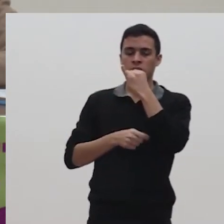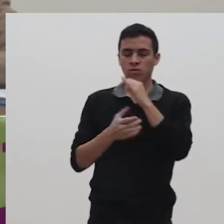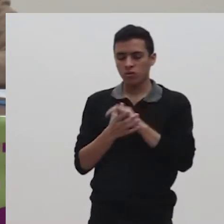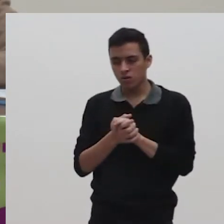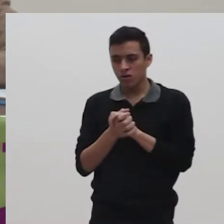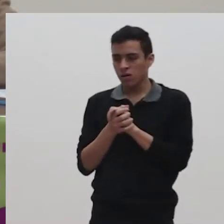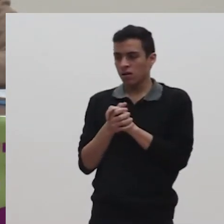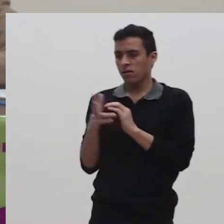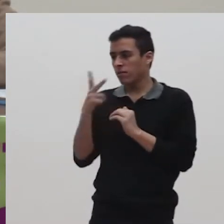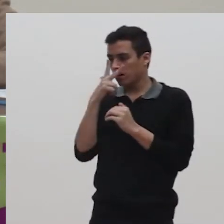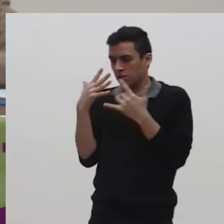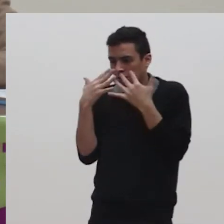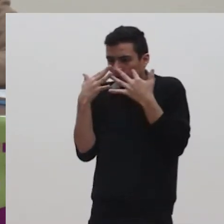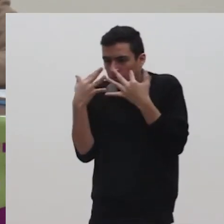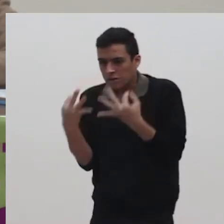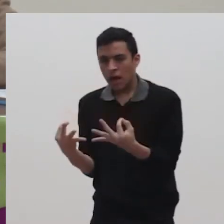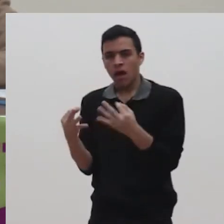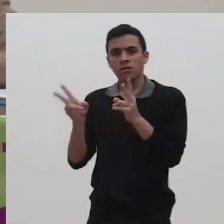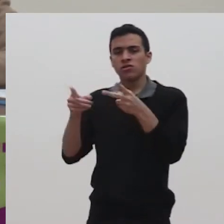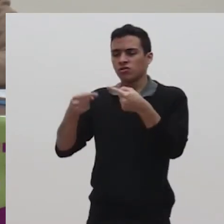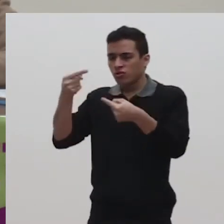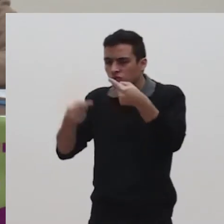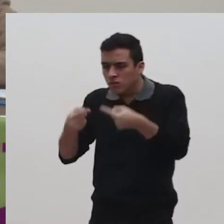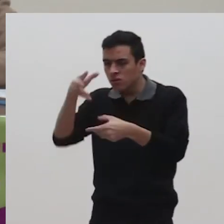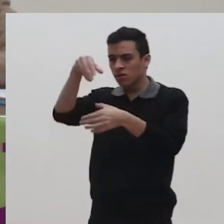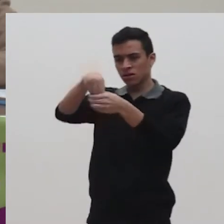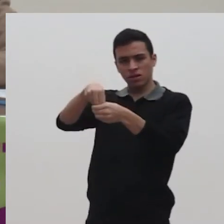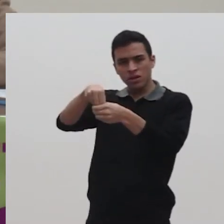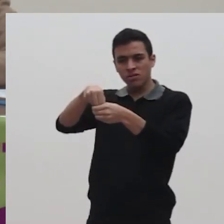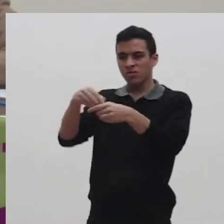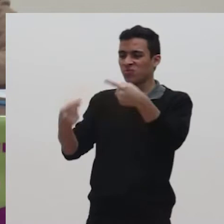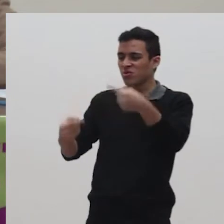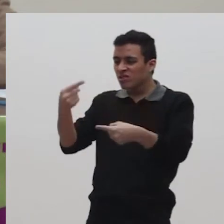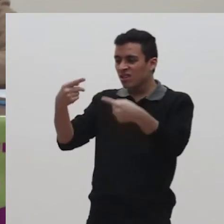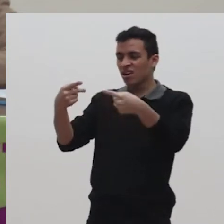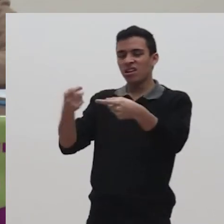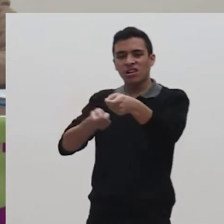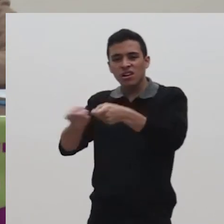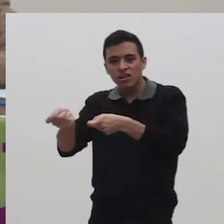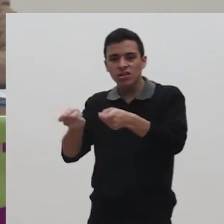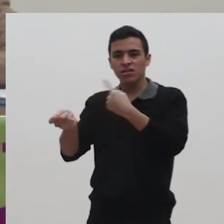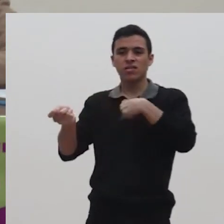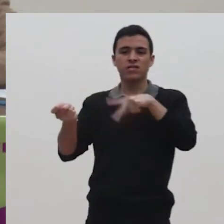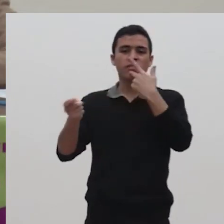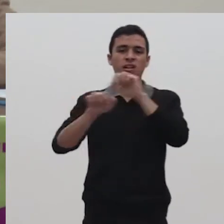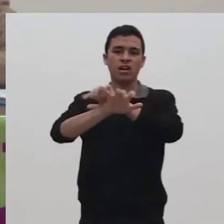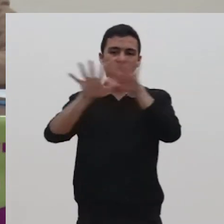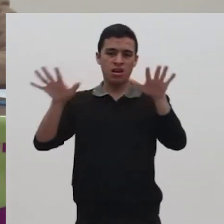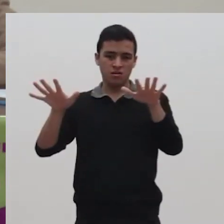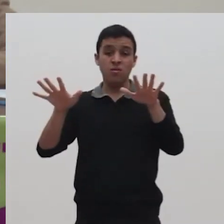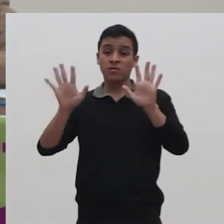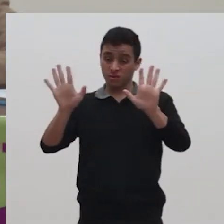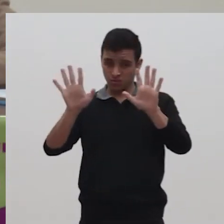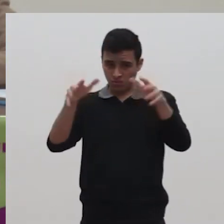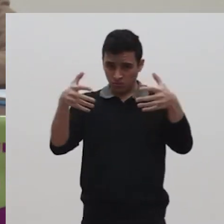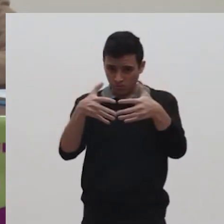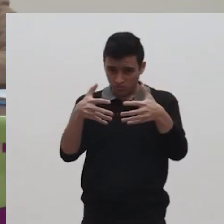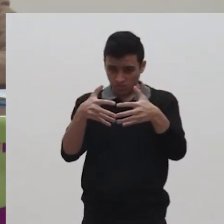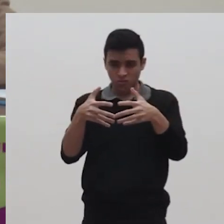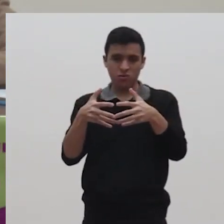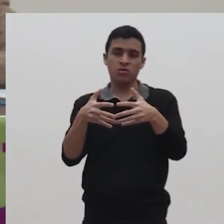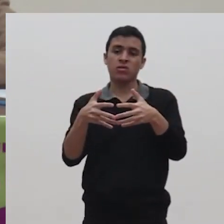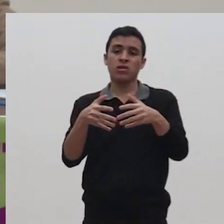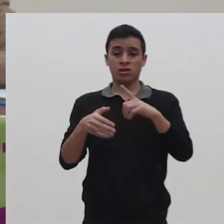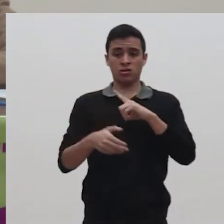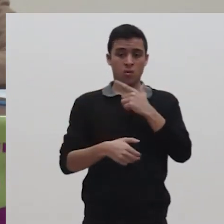Essa obsessão em ficar discutindo as políticas dessa gestão, vamos deixar tudo muito claro, essa gestão tinha um candidato